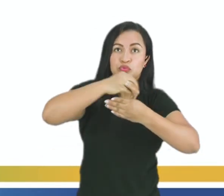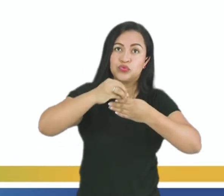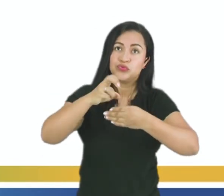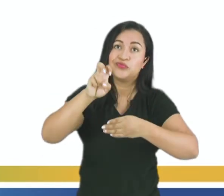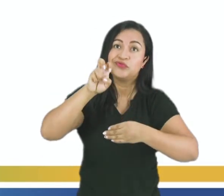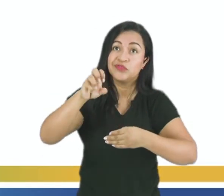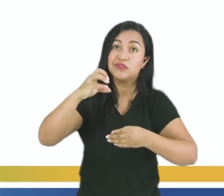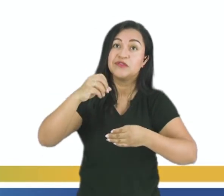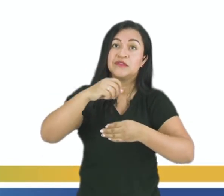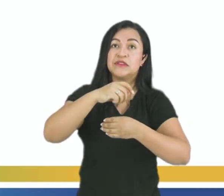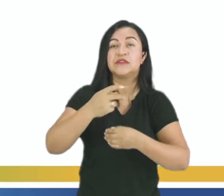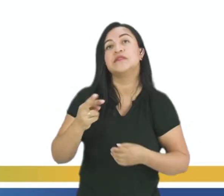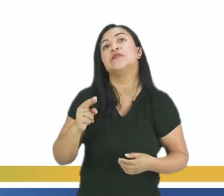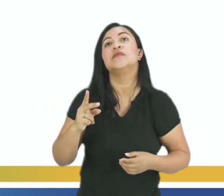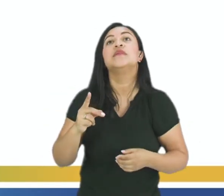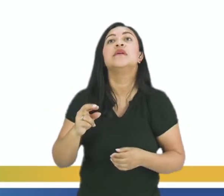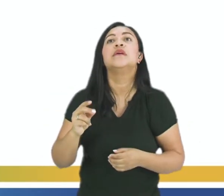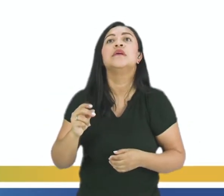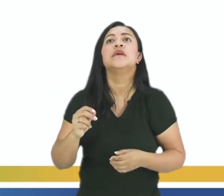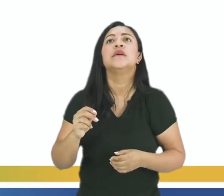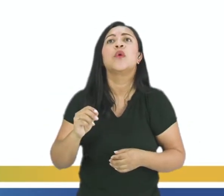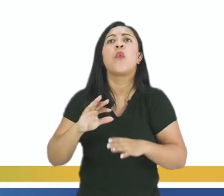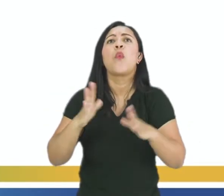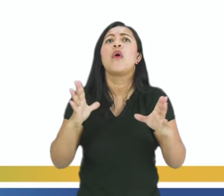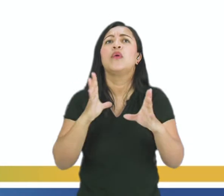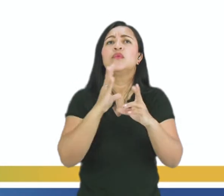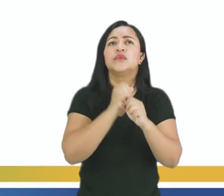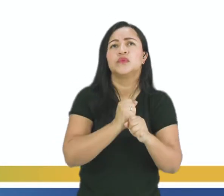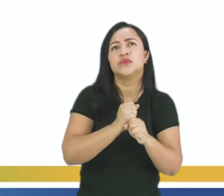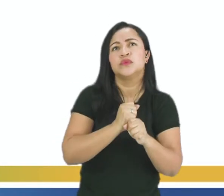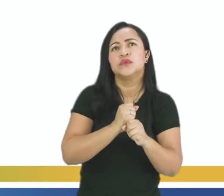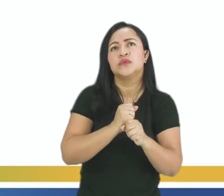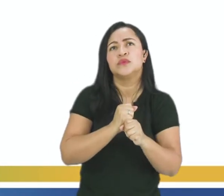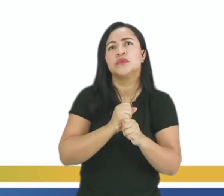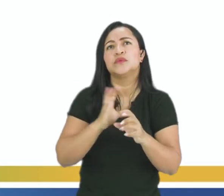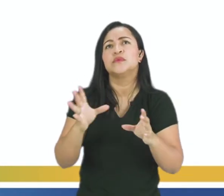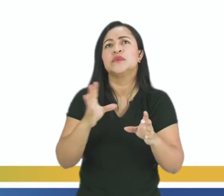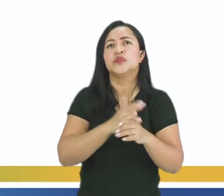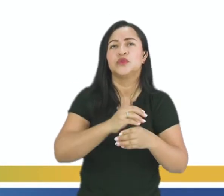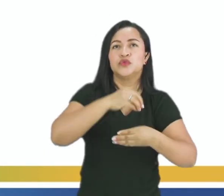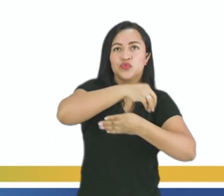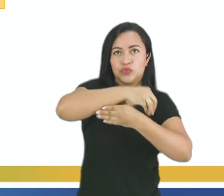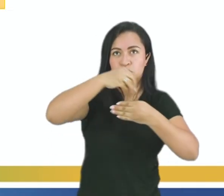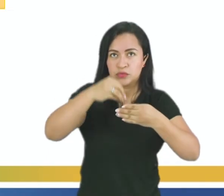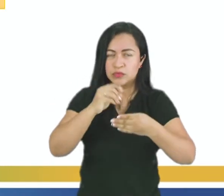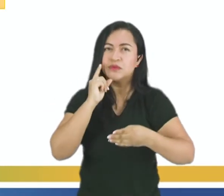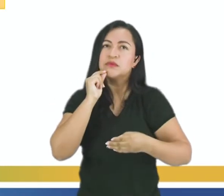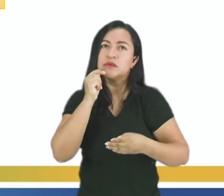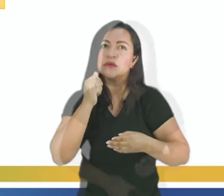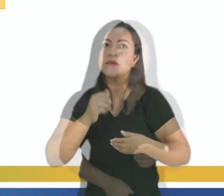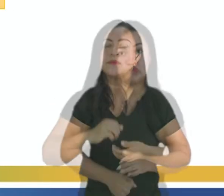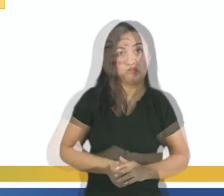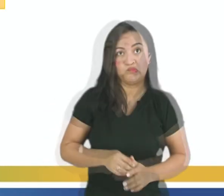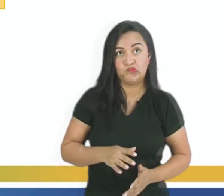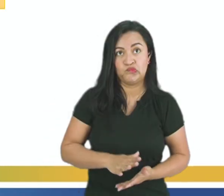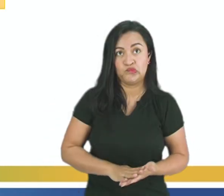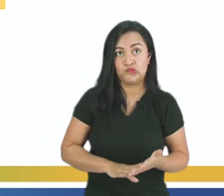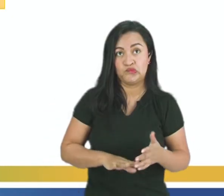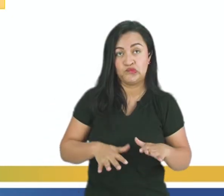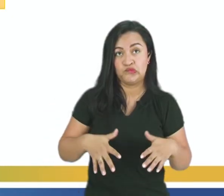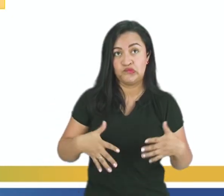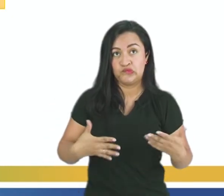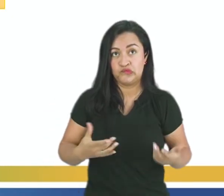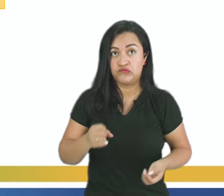preço de 3 lápis. Qual a soma dos preços de aquisição de um estojo e de um lápis? Então, nós